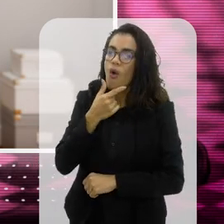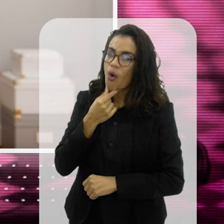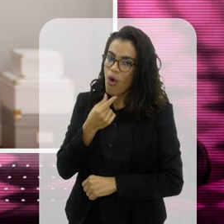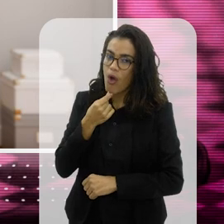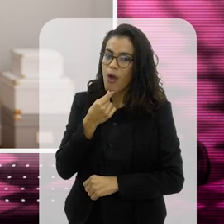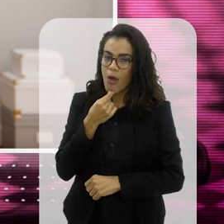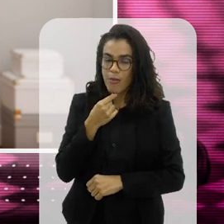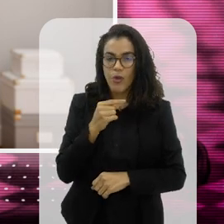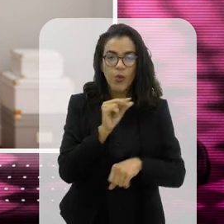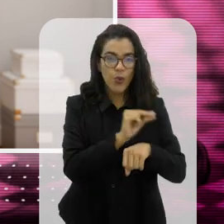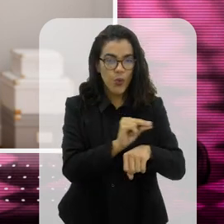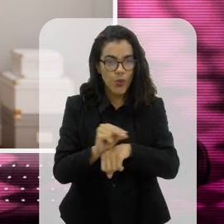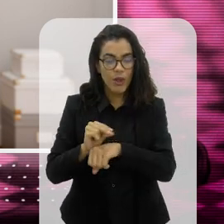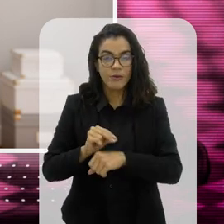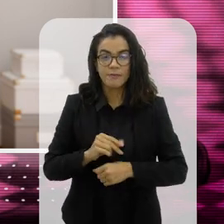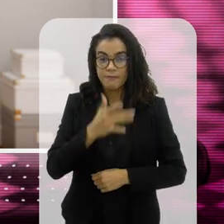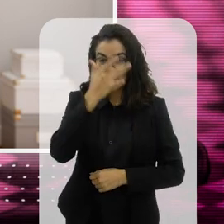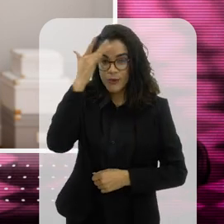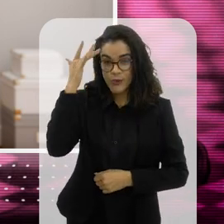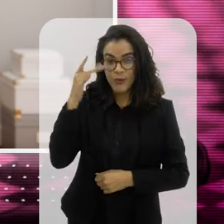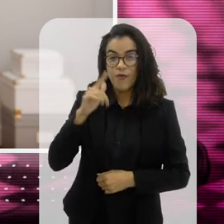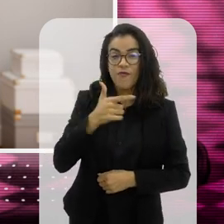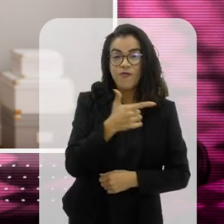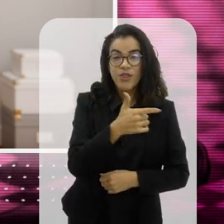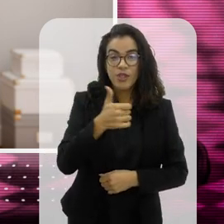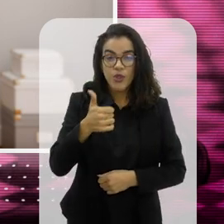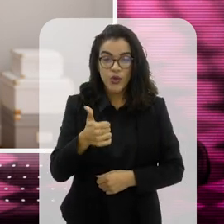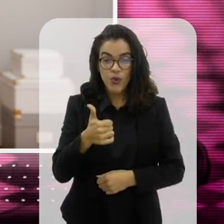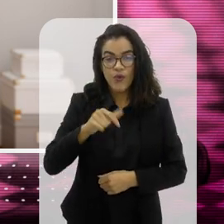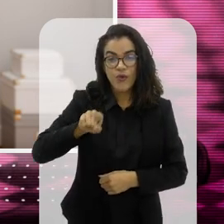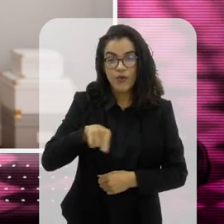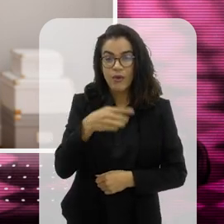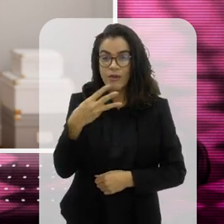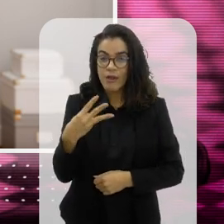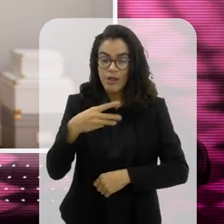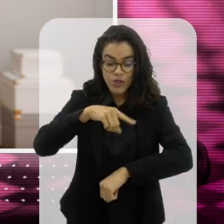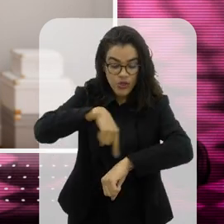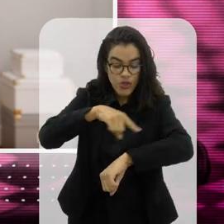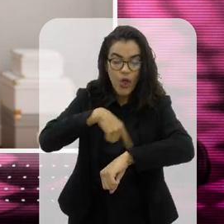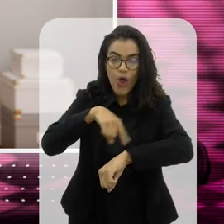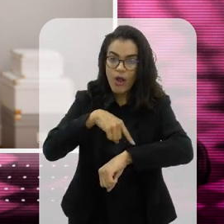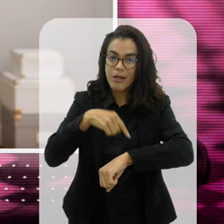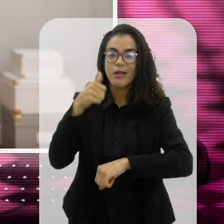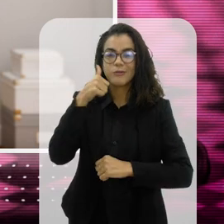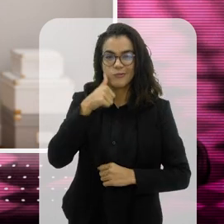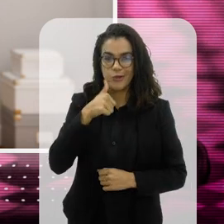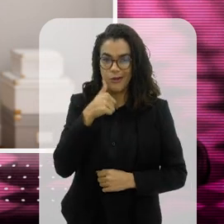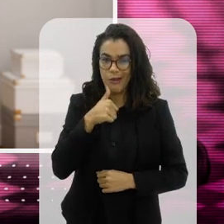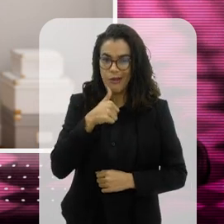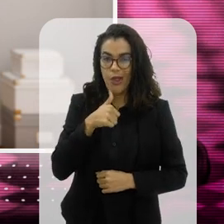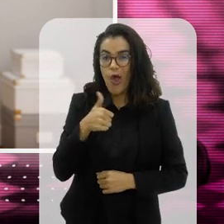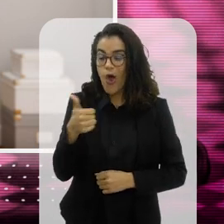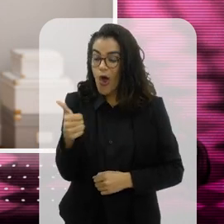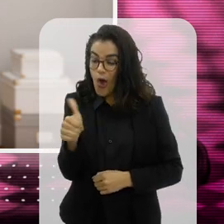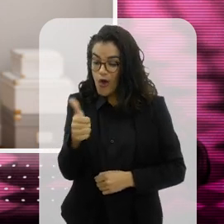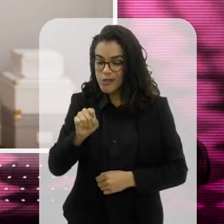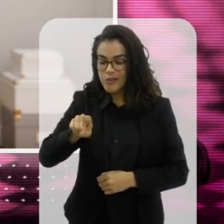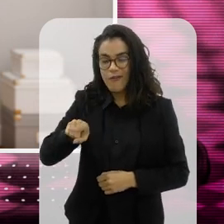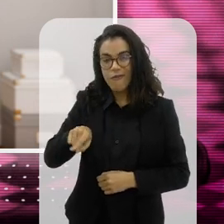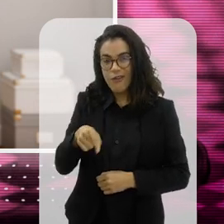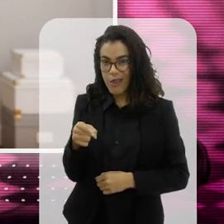afazeres domésticos ou cuidados com pessoas. São 21,3 horas por semana no caso delas e